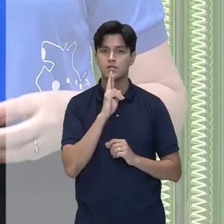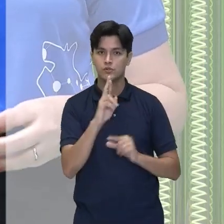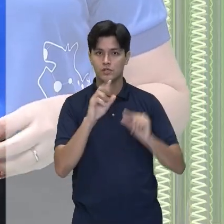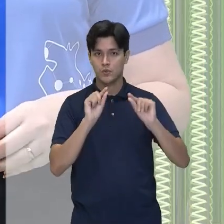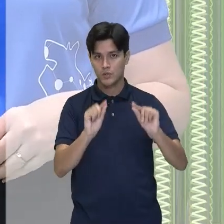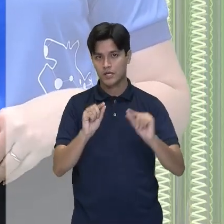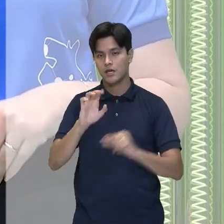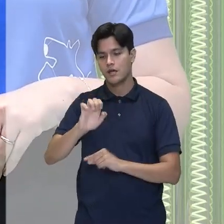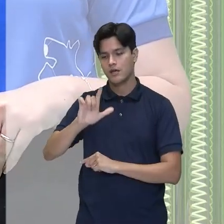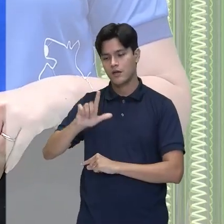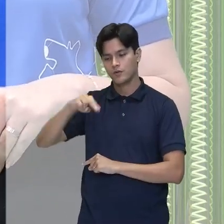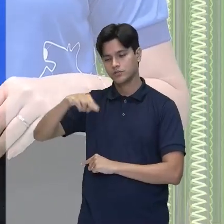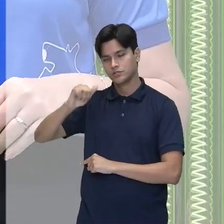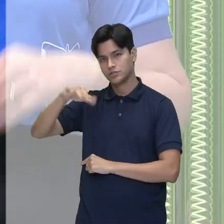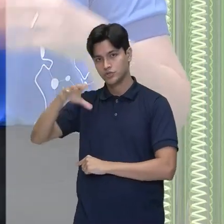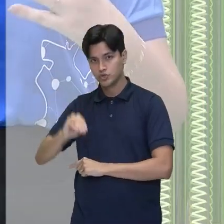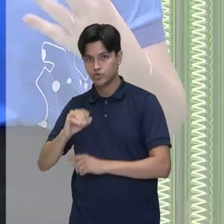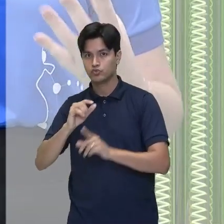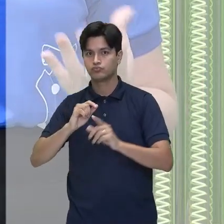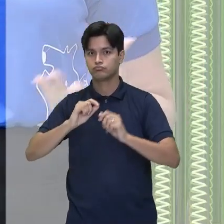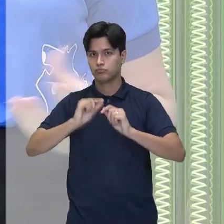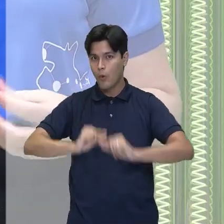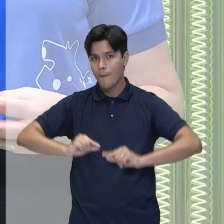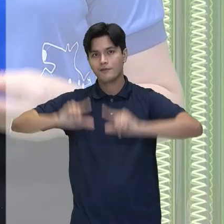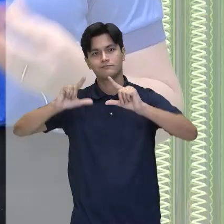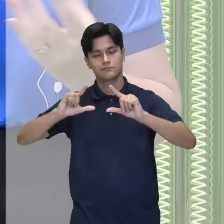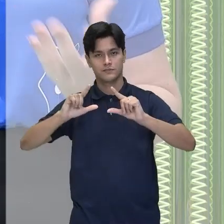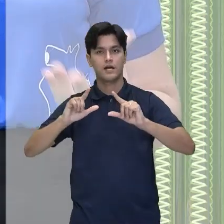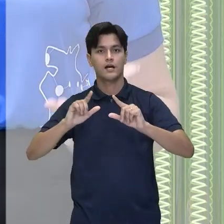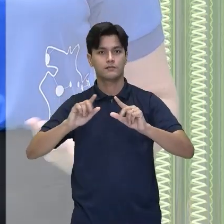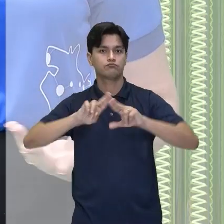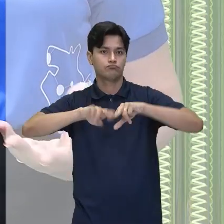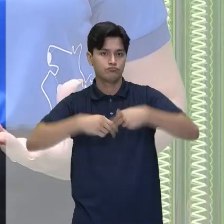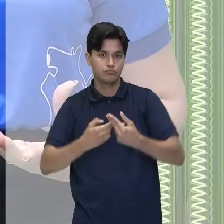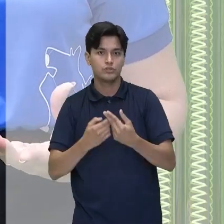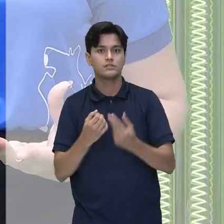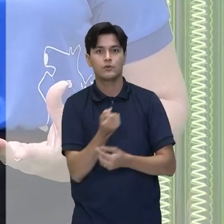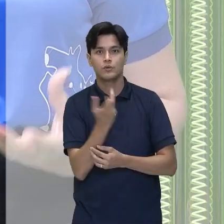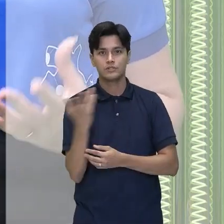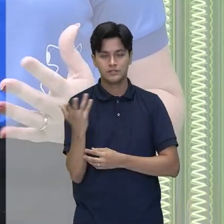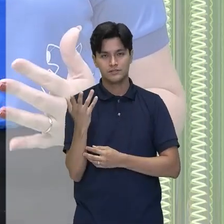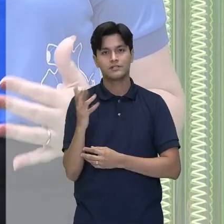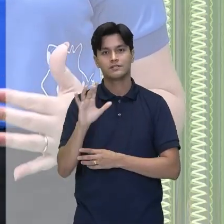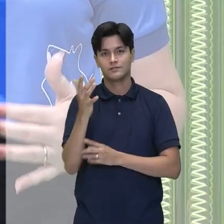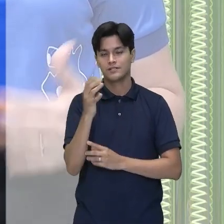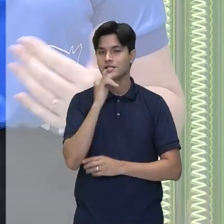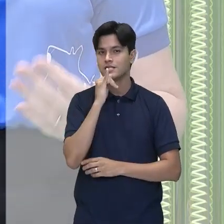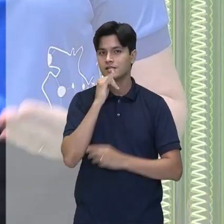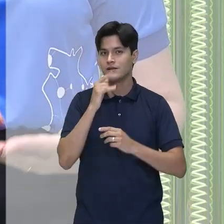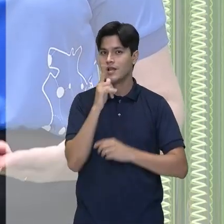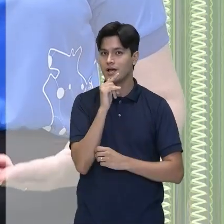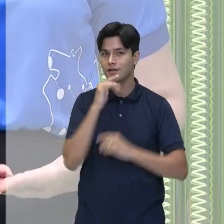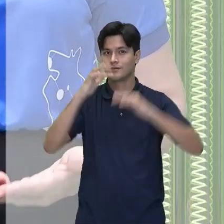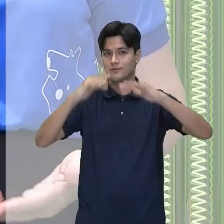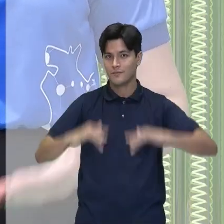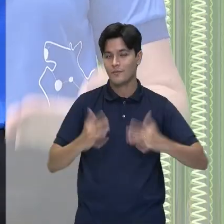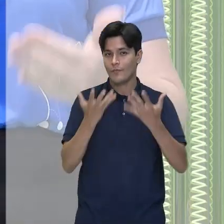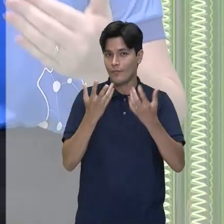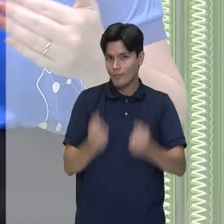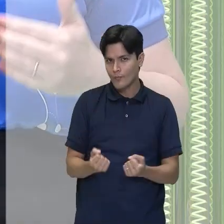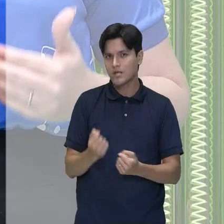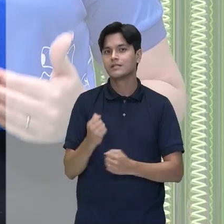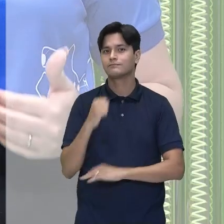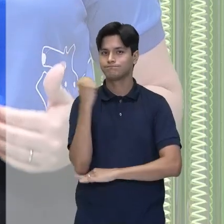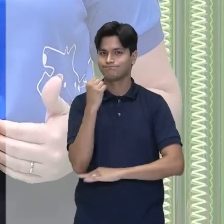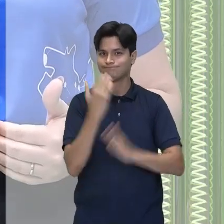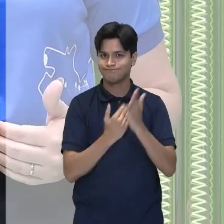com isso, né, esse número de situações como a seca extrema, eles vão ser cada vez mais frequentes se